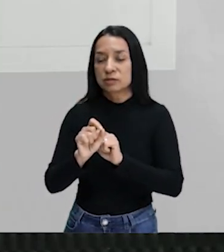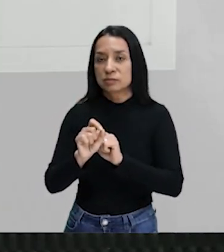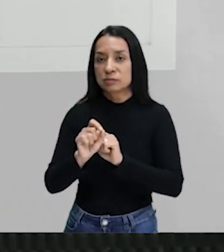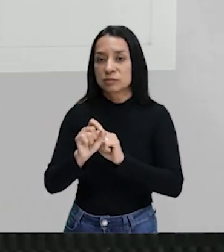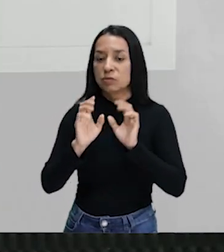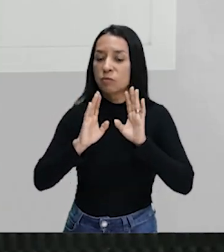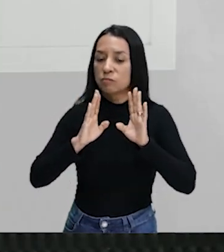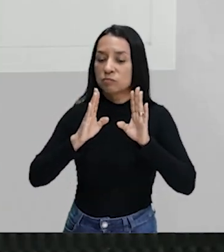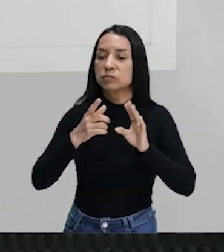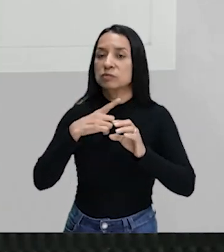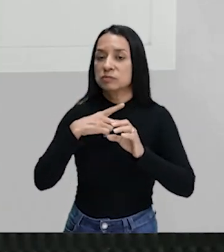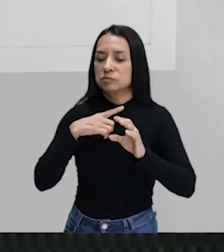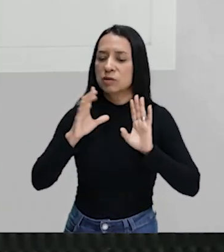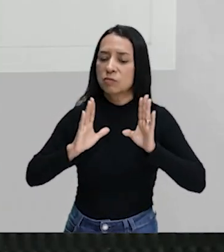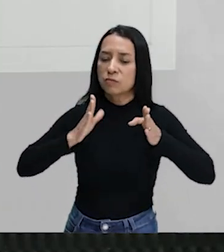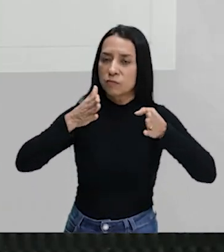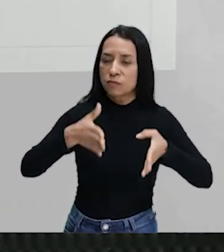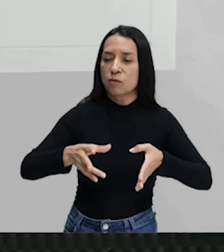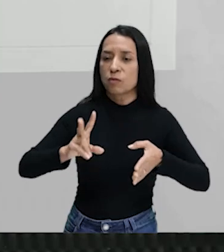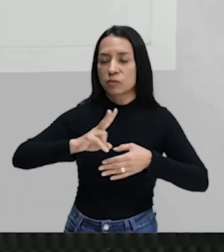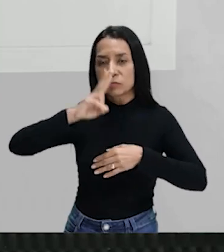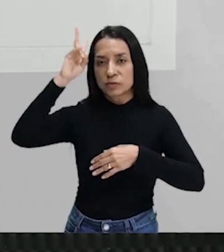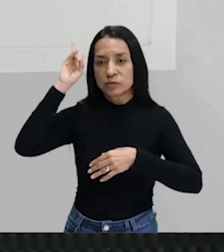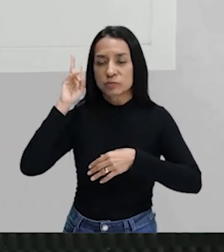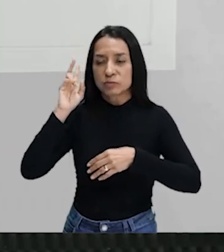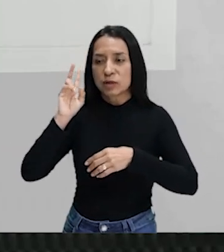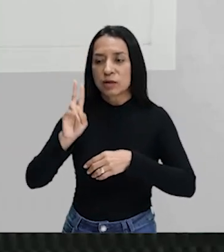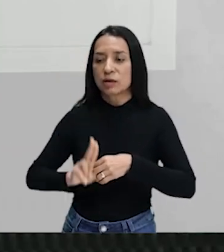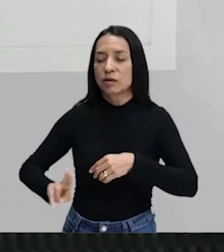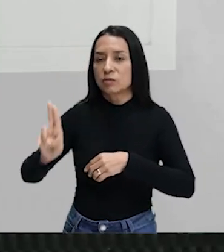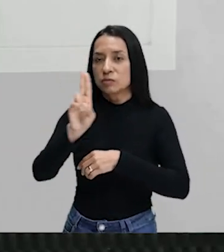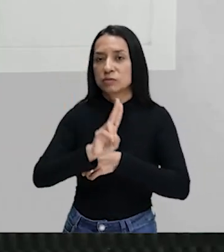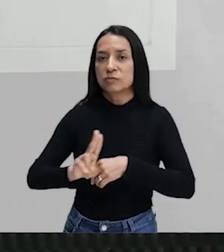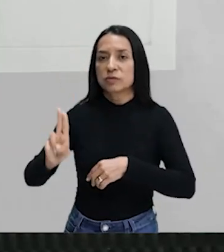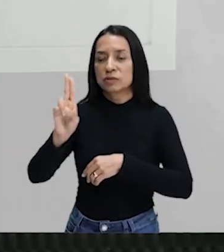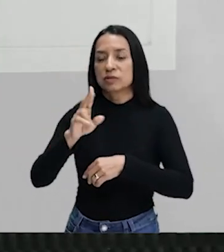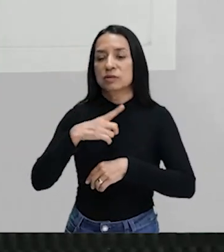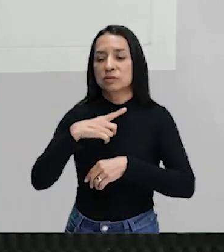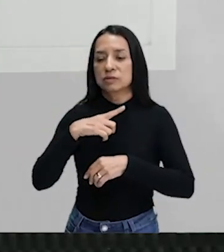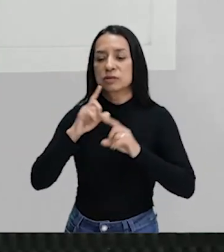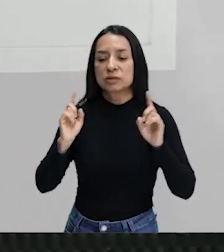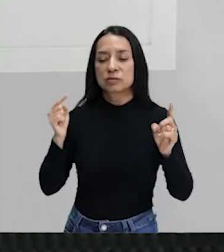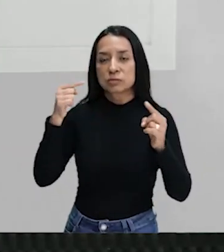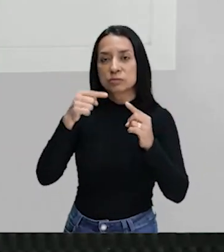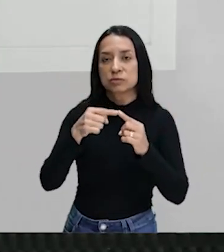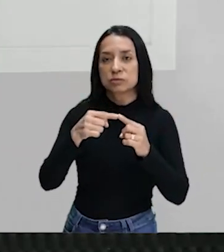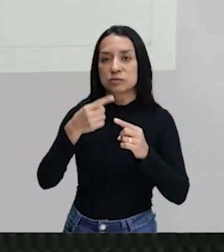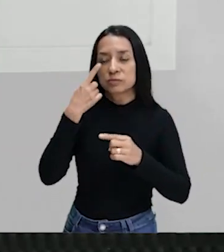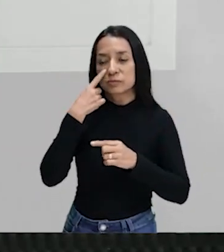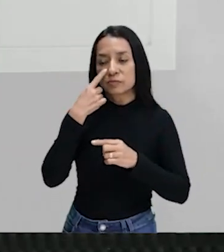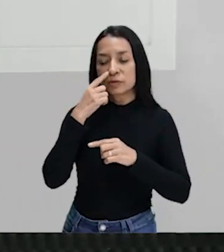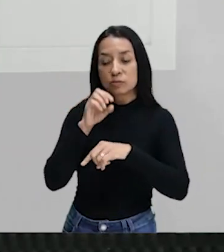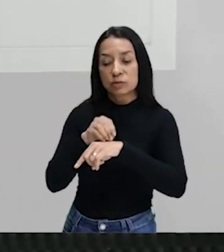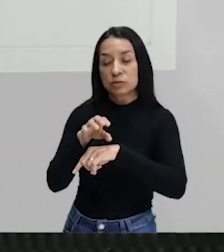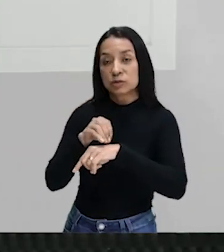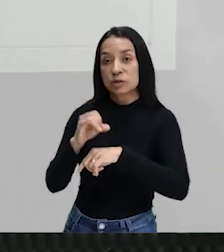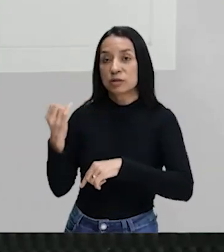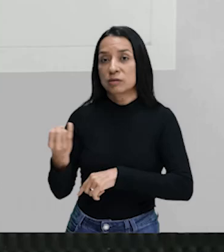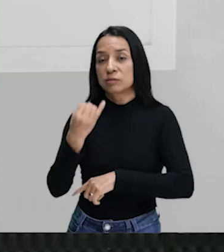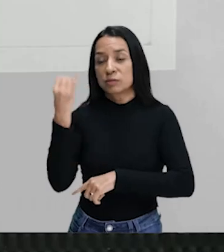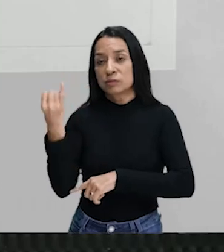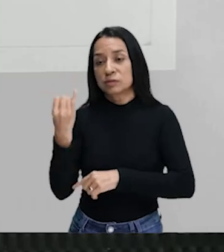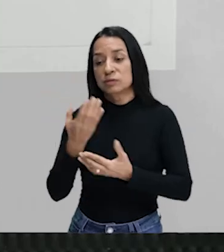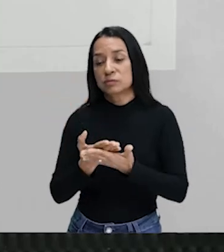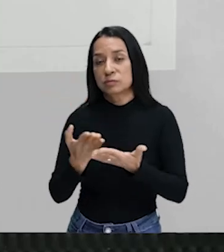aspirante ao vestibular, à universidade, quer este objetivo? Veja só, uma dica muito interessante para